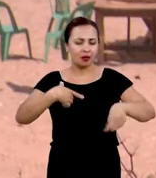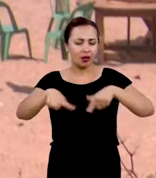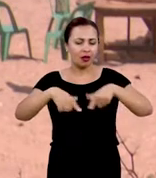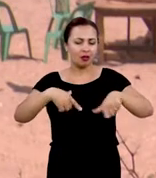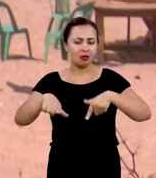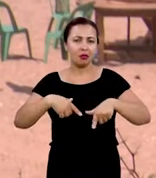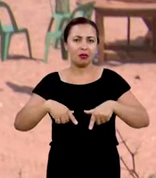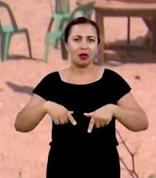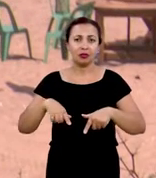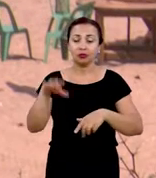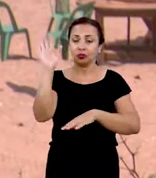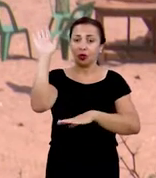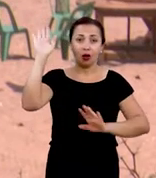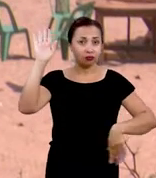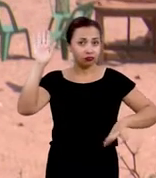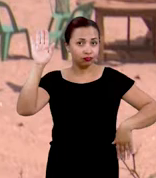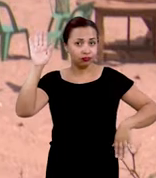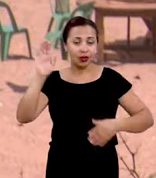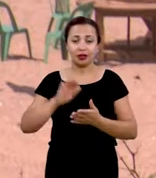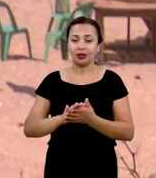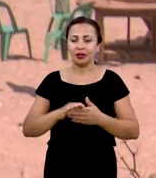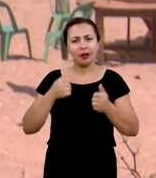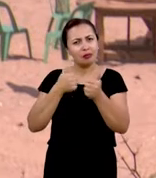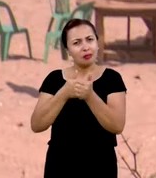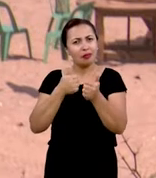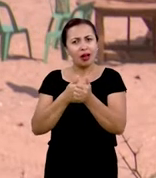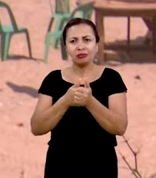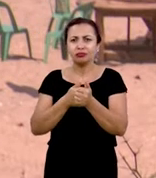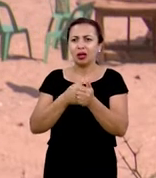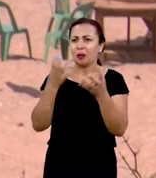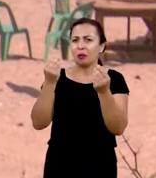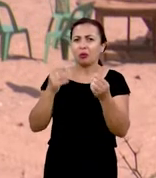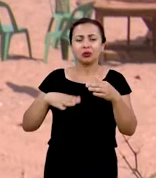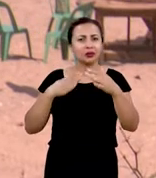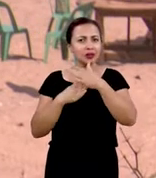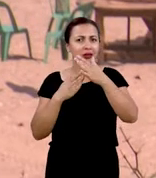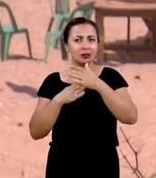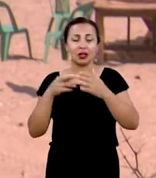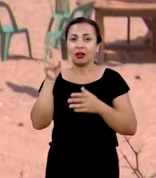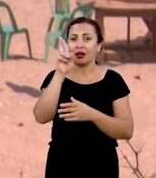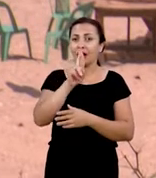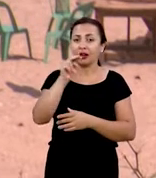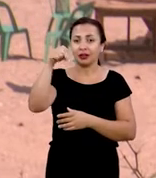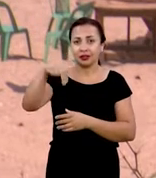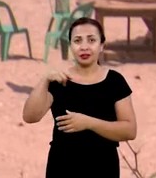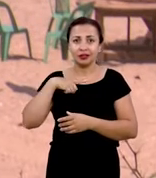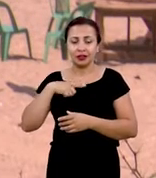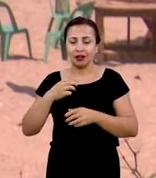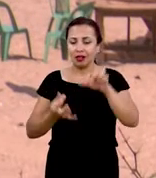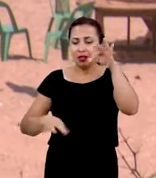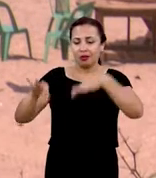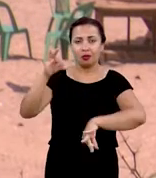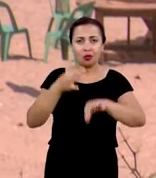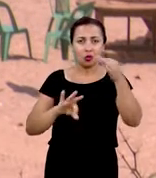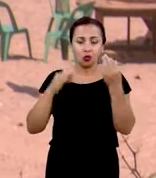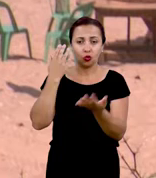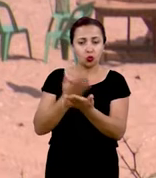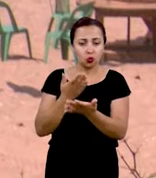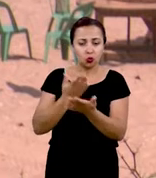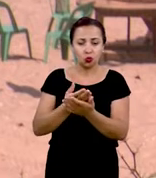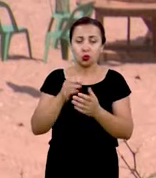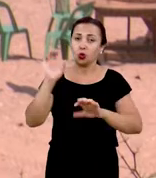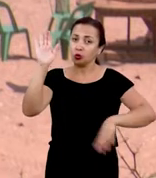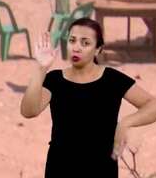Eu trabalho com litoral há bastante tempo. Então, tem um laboratório na Universidade do Estado do Rio Grande do Norte, que é chamado Laboratório de Estudos Costeiros e